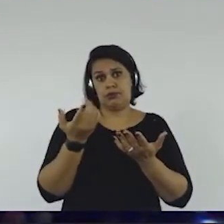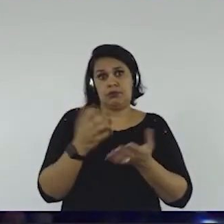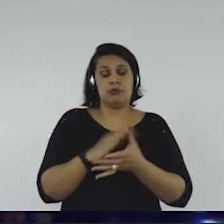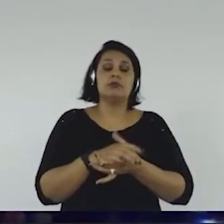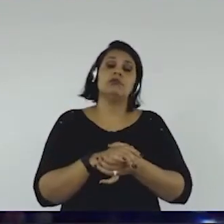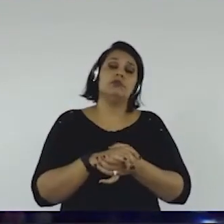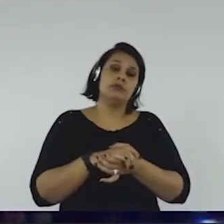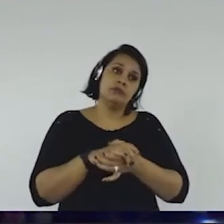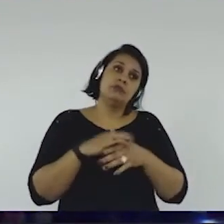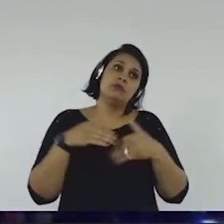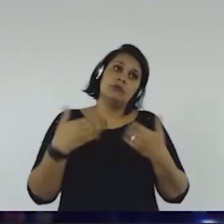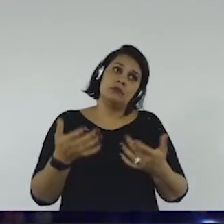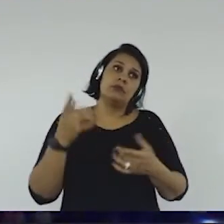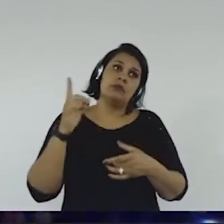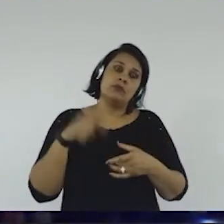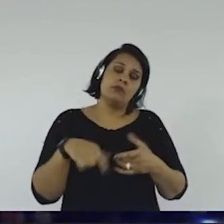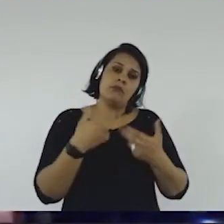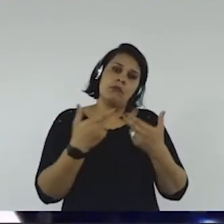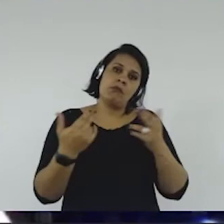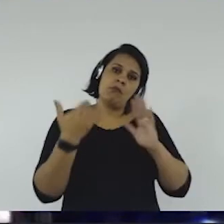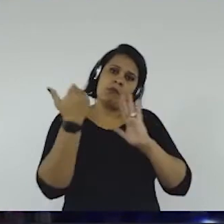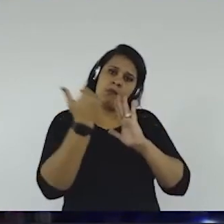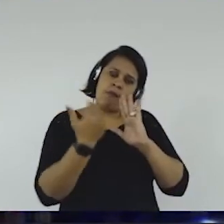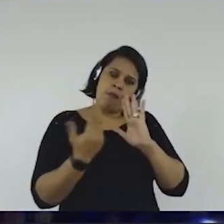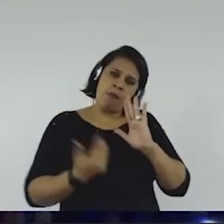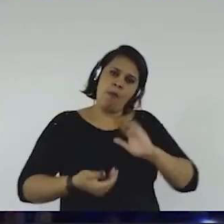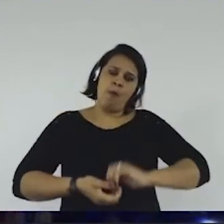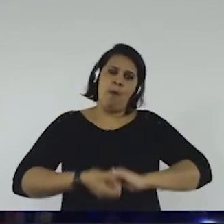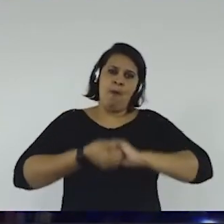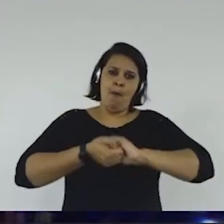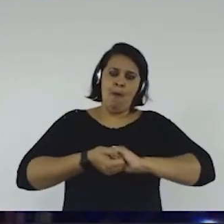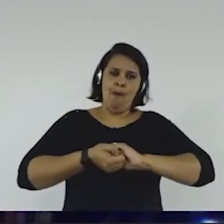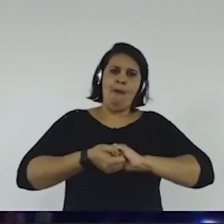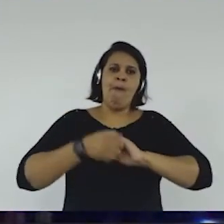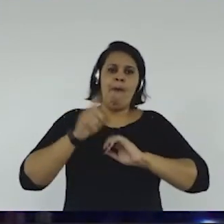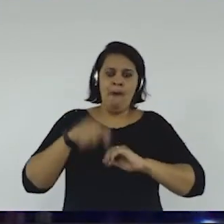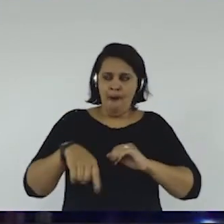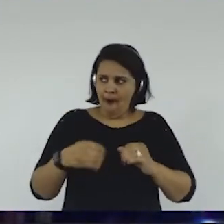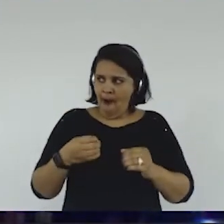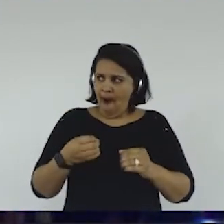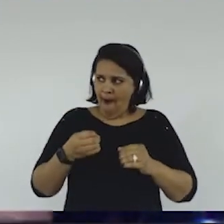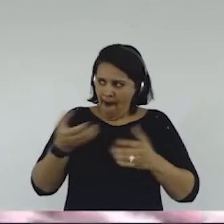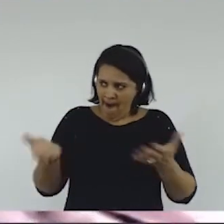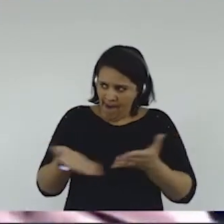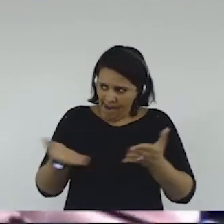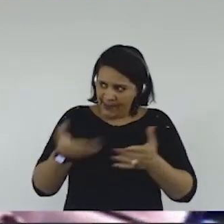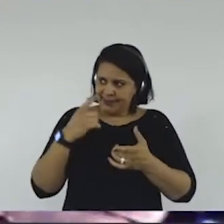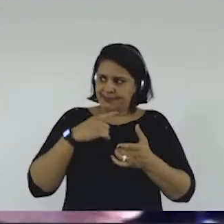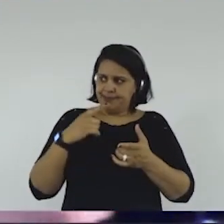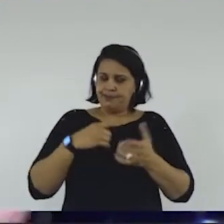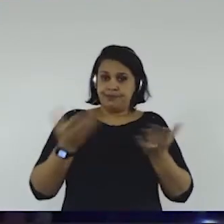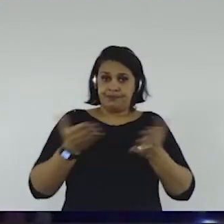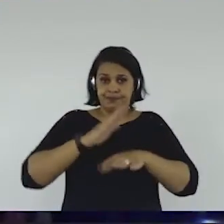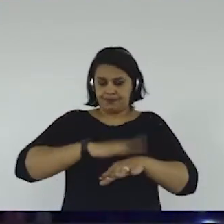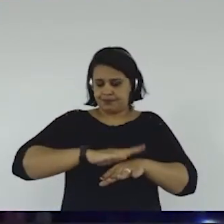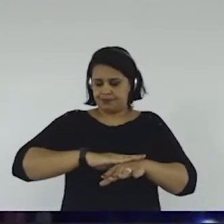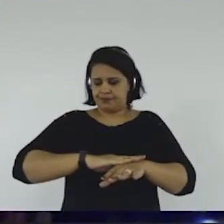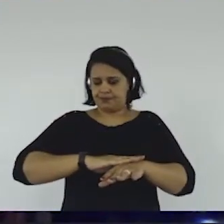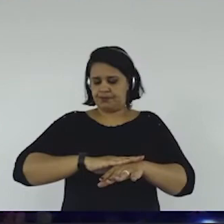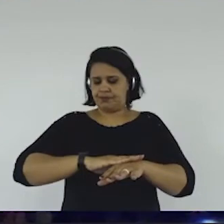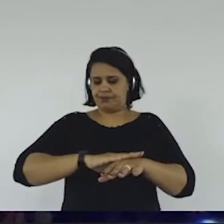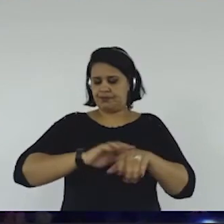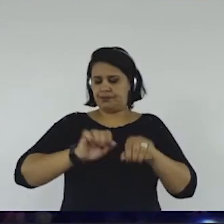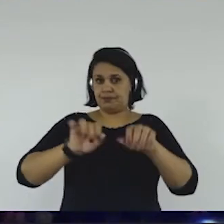coisa acontece com os procedimentos de mediação, como eu disse, boa parte deles hoje, especialmente nesse período de pandemia,